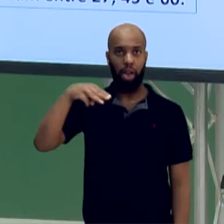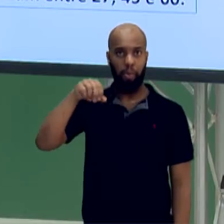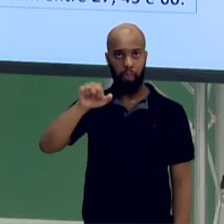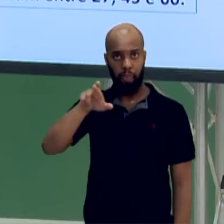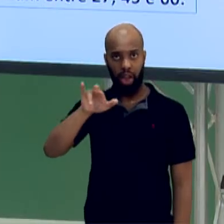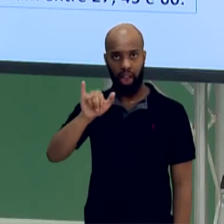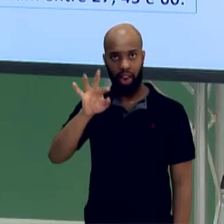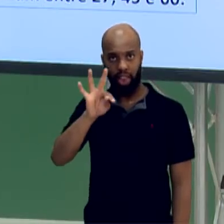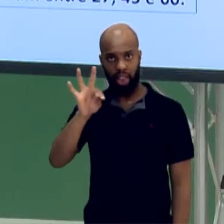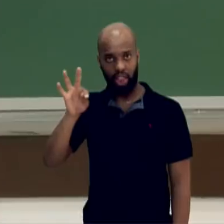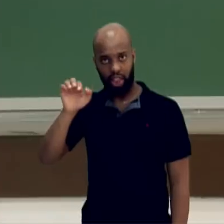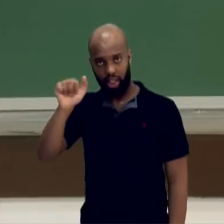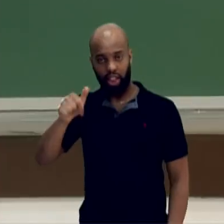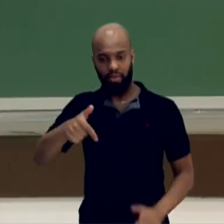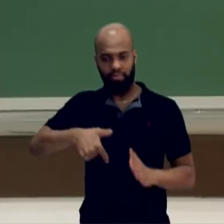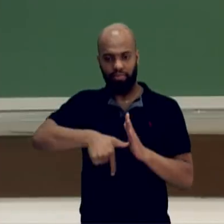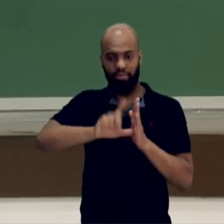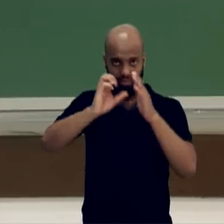já utilizaram aqui.